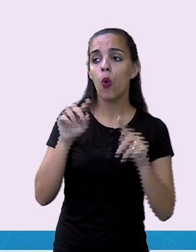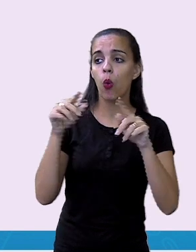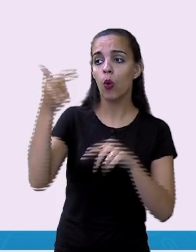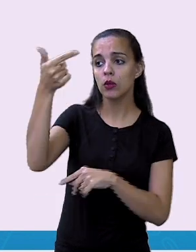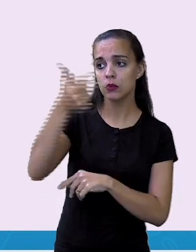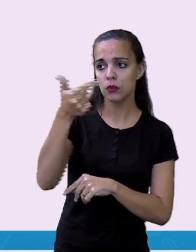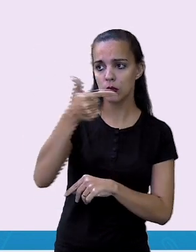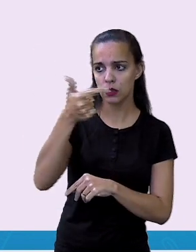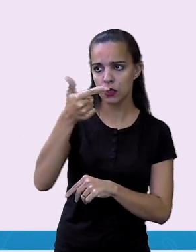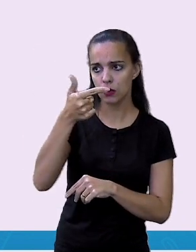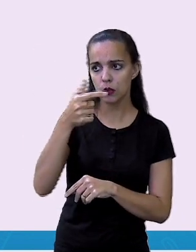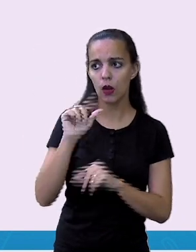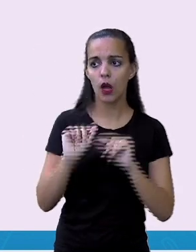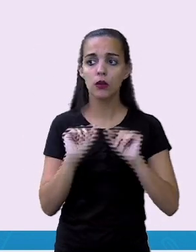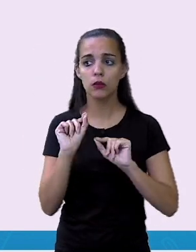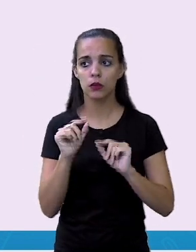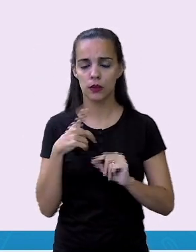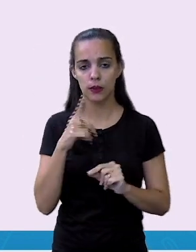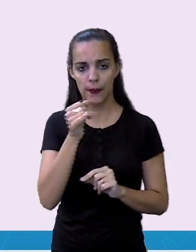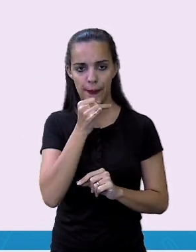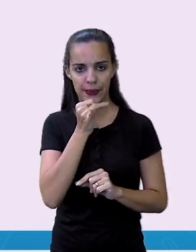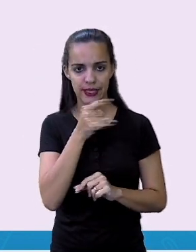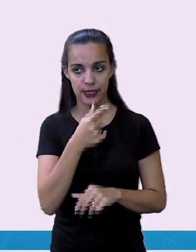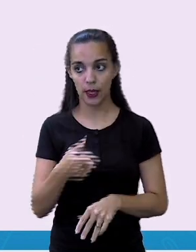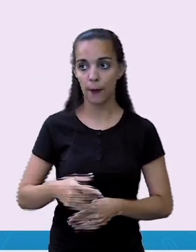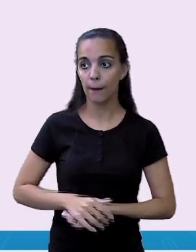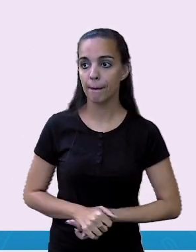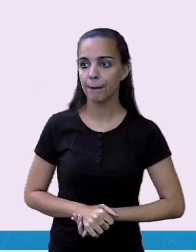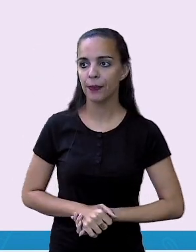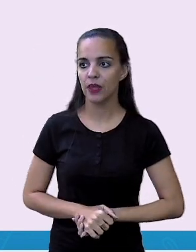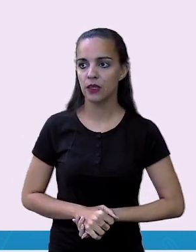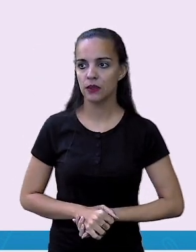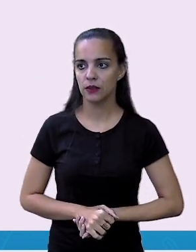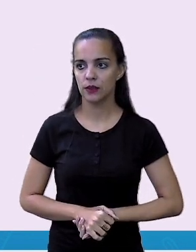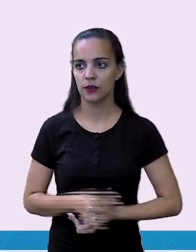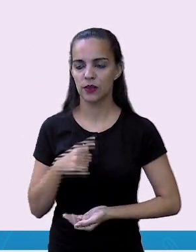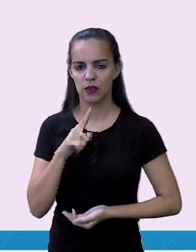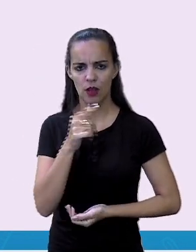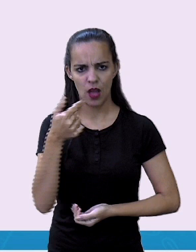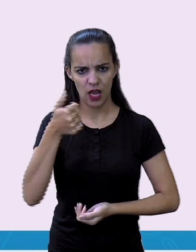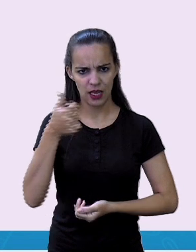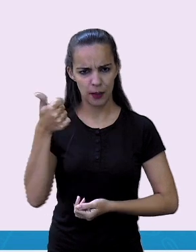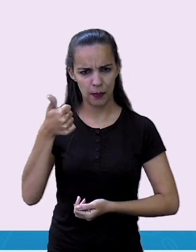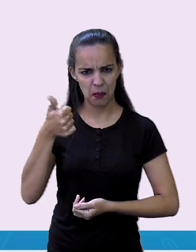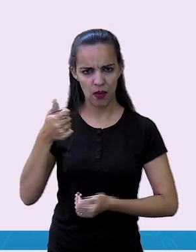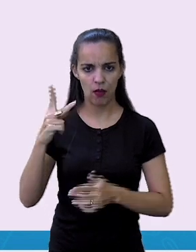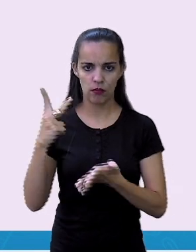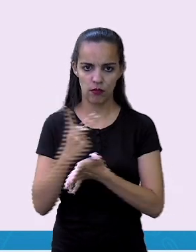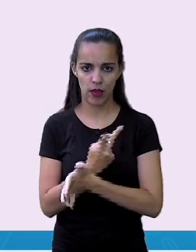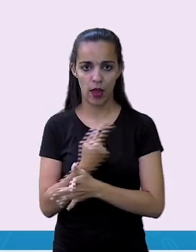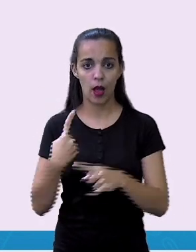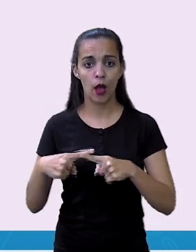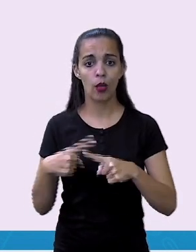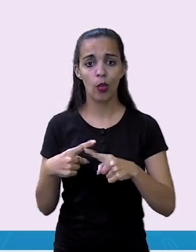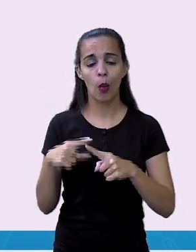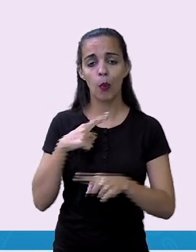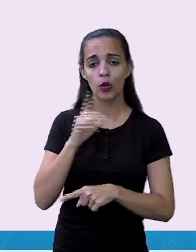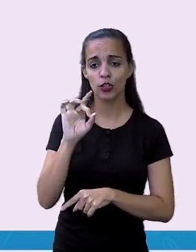mais 2 vezes o primeiro pelo segundo. Aqui está errado, está faltando o termo do